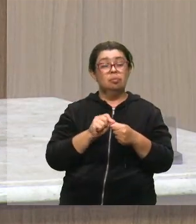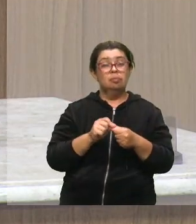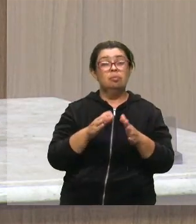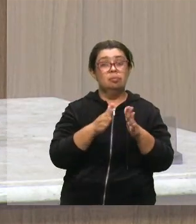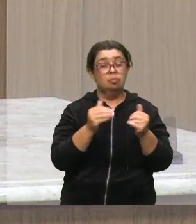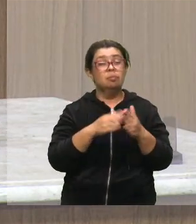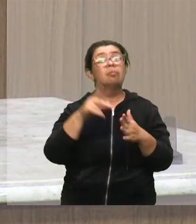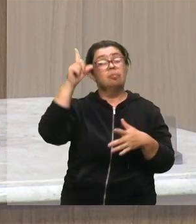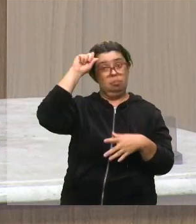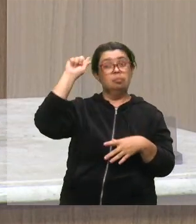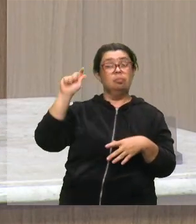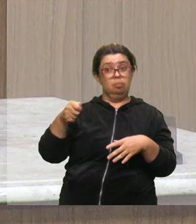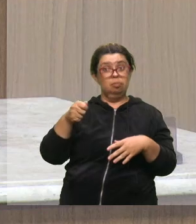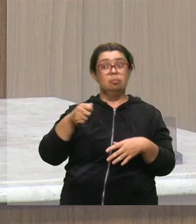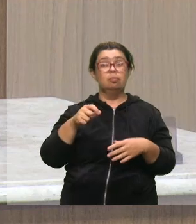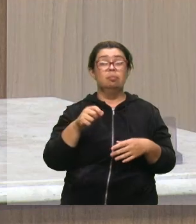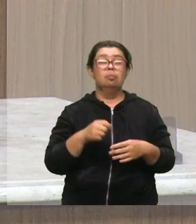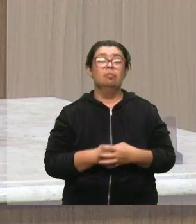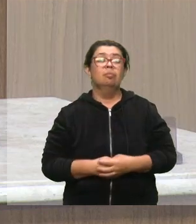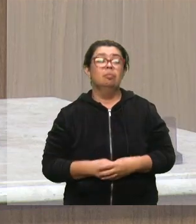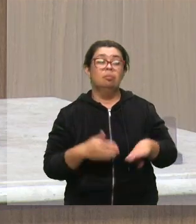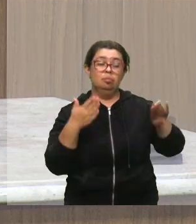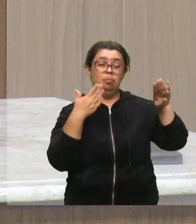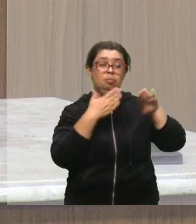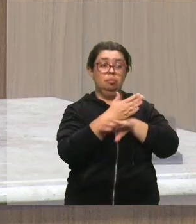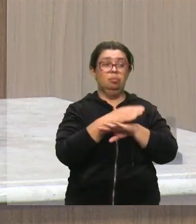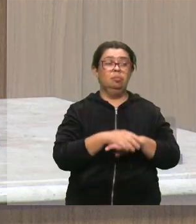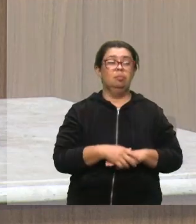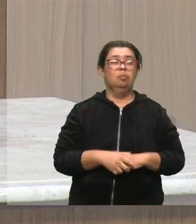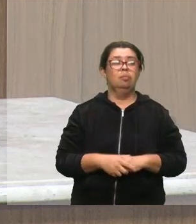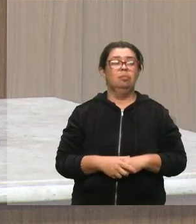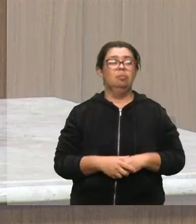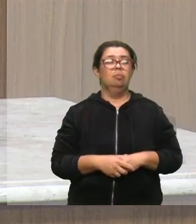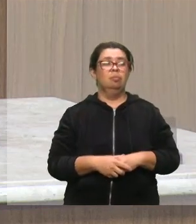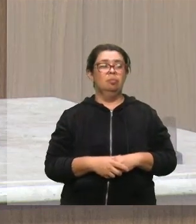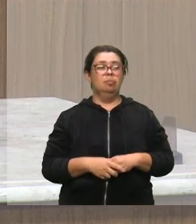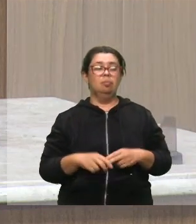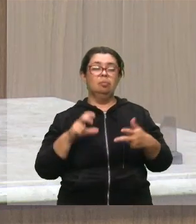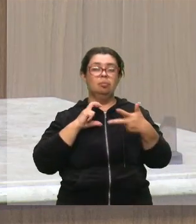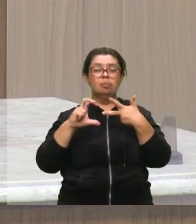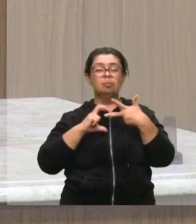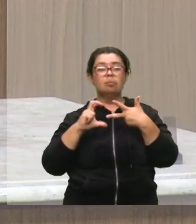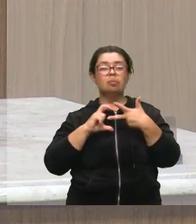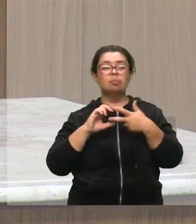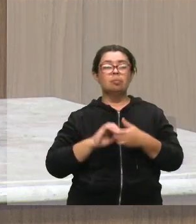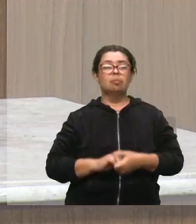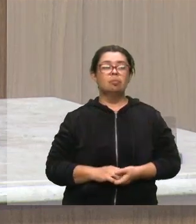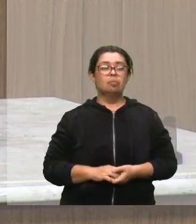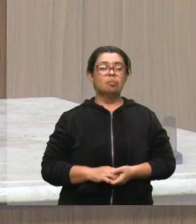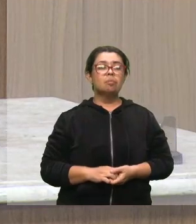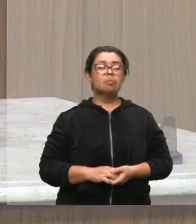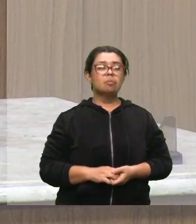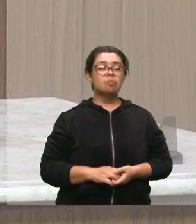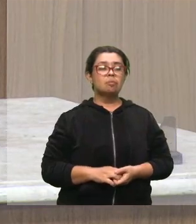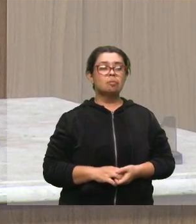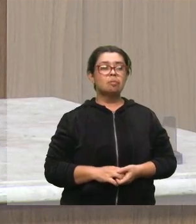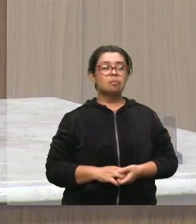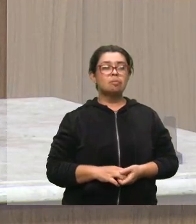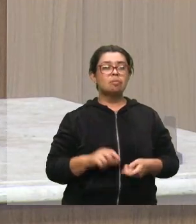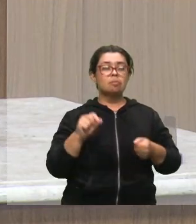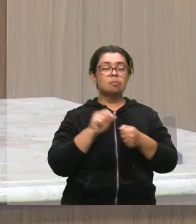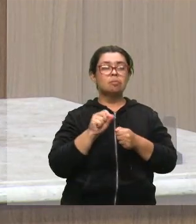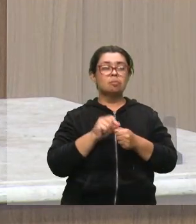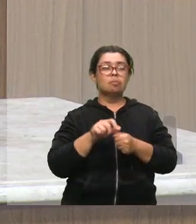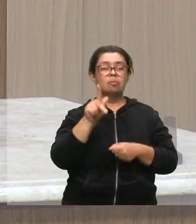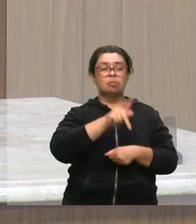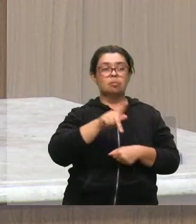aí por essa forma, né, do Executivo Municipal tratar os professores e a